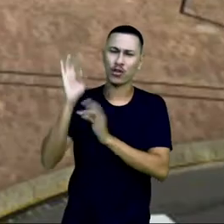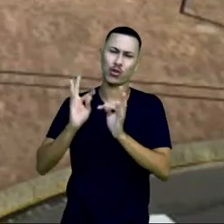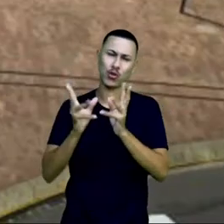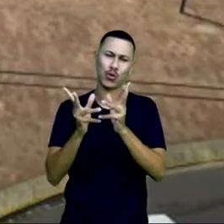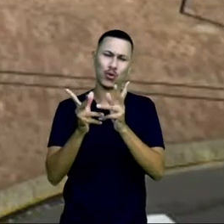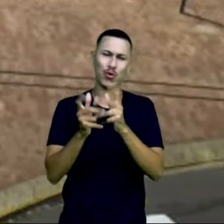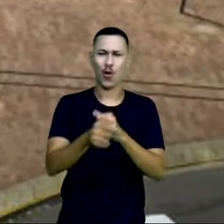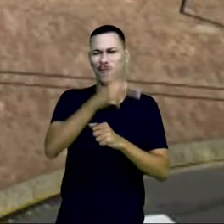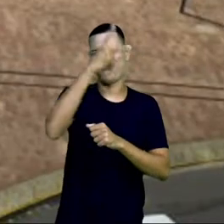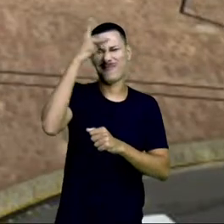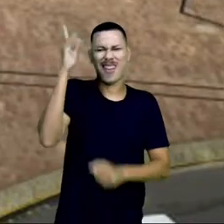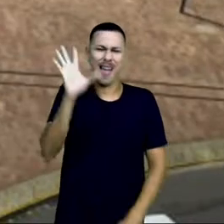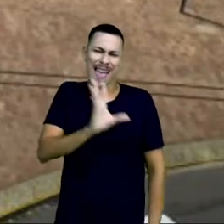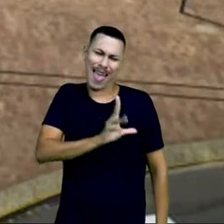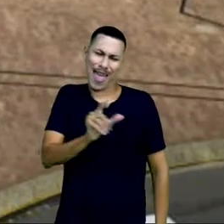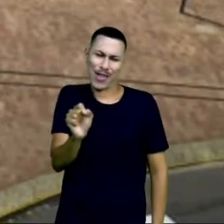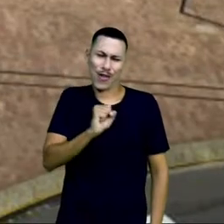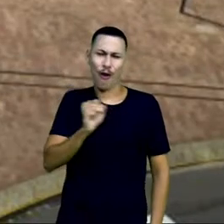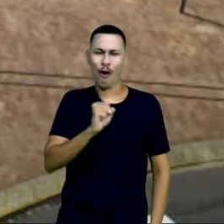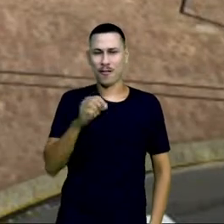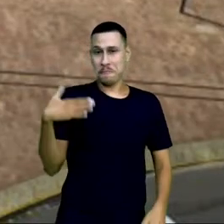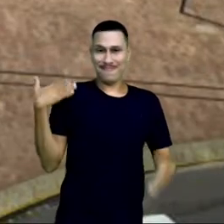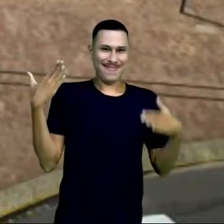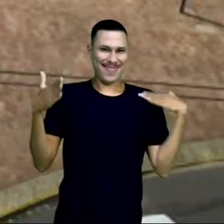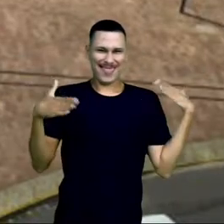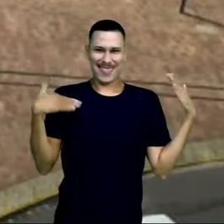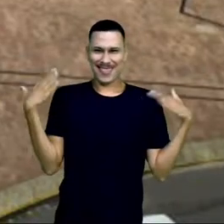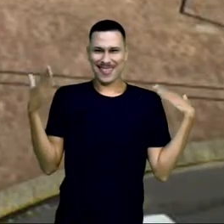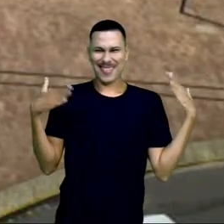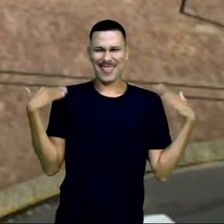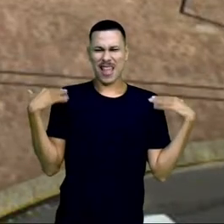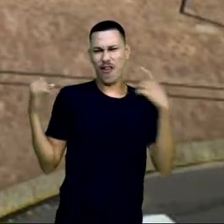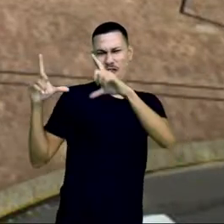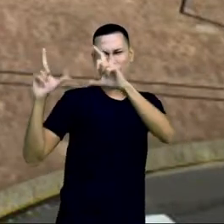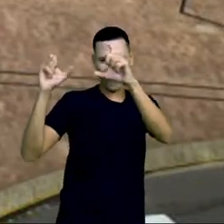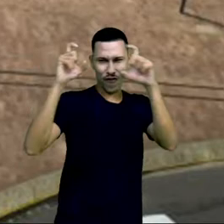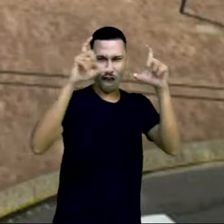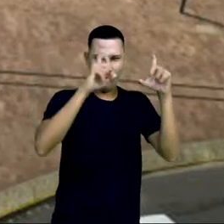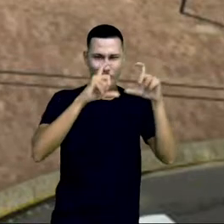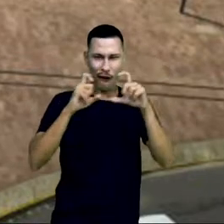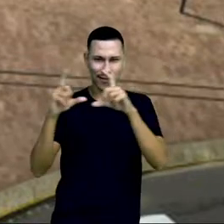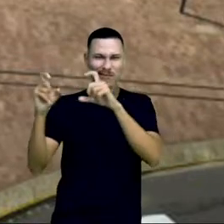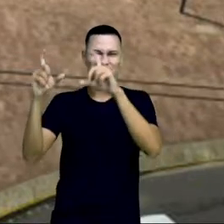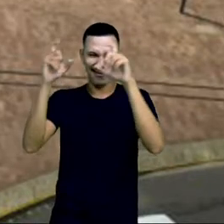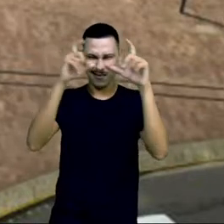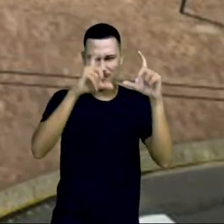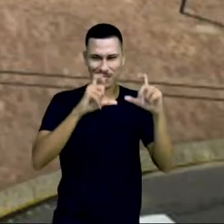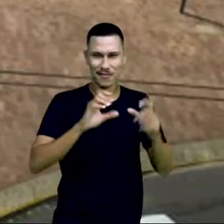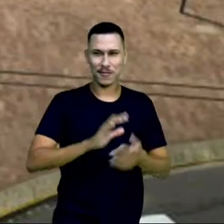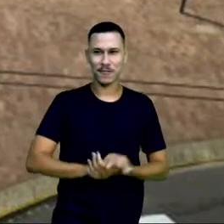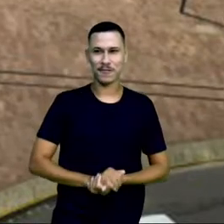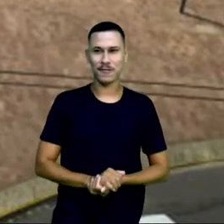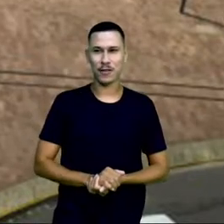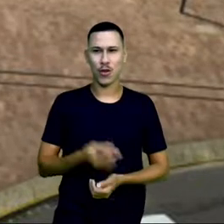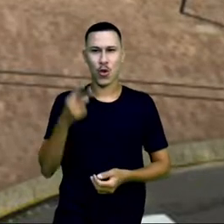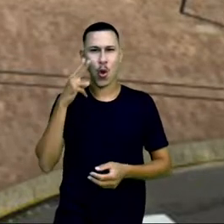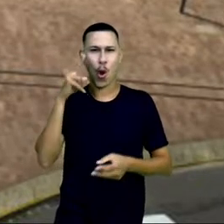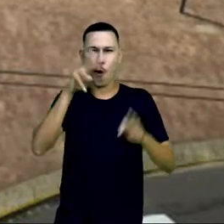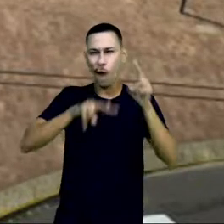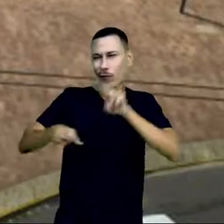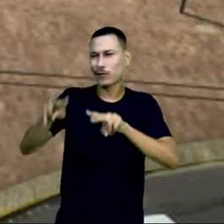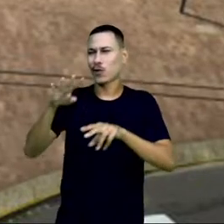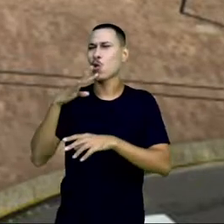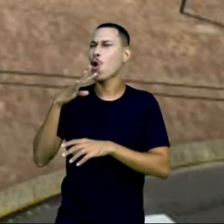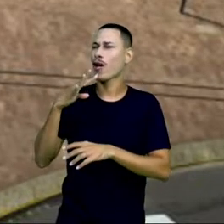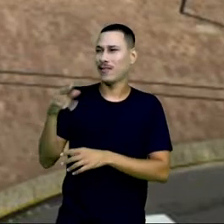mundo adora vir para poder tirar fotos, enfim, conhecer um tanto